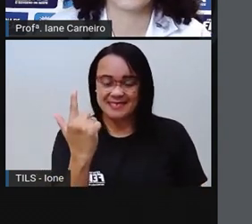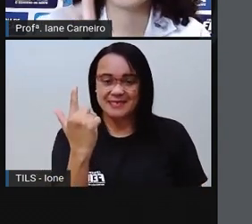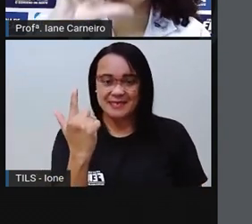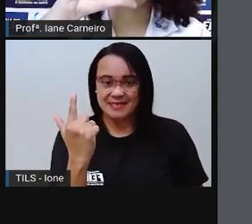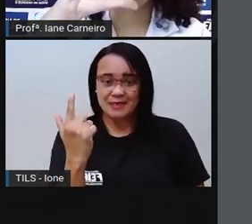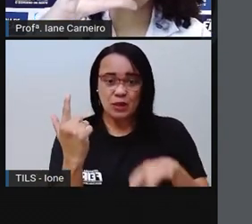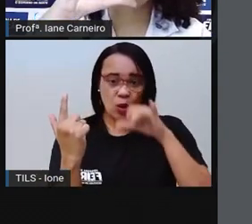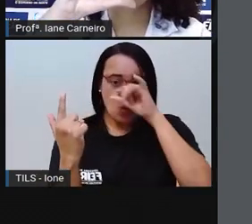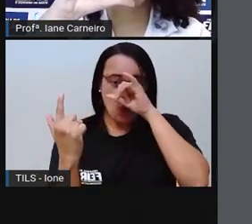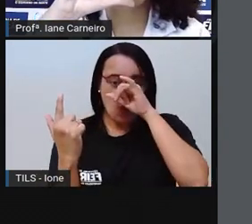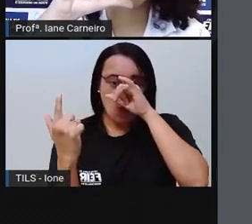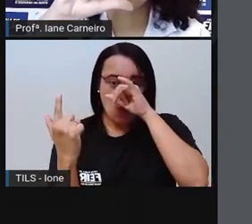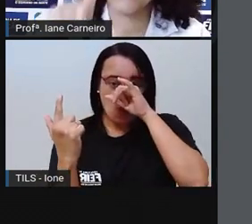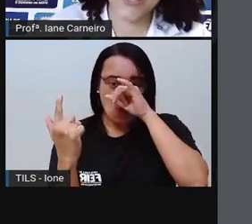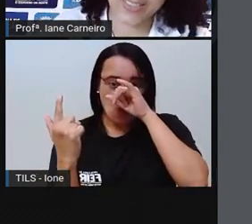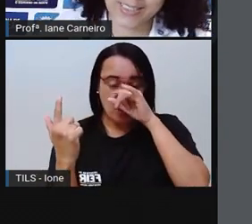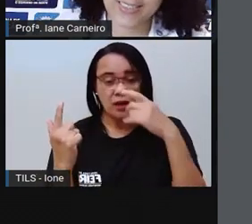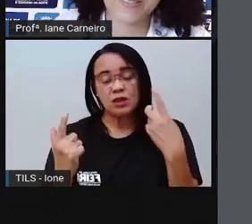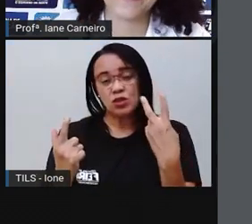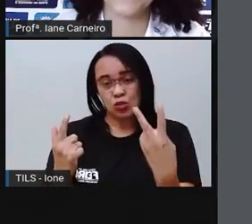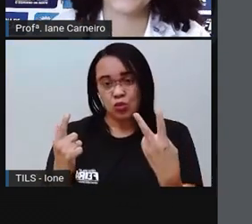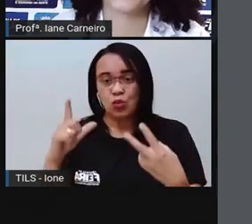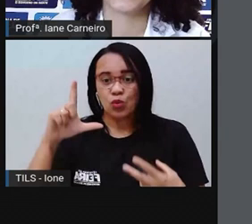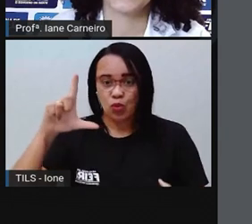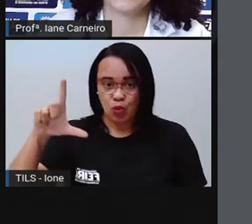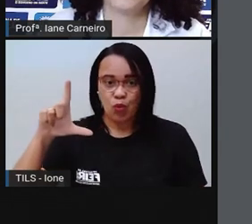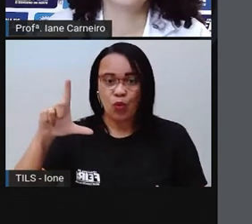porquinhos, olha só, dois.